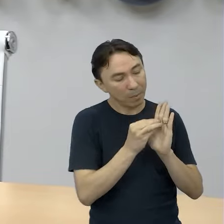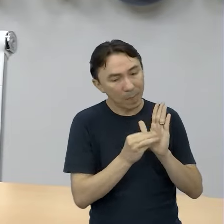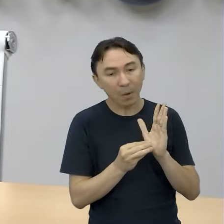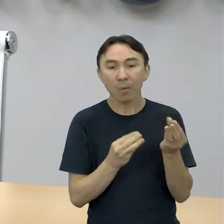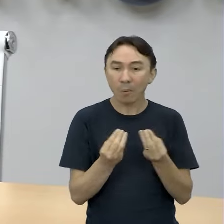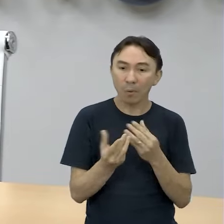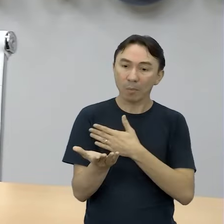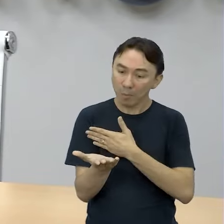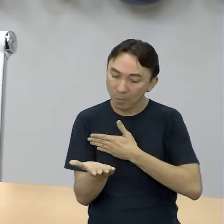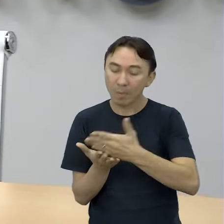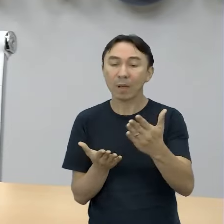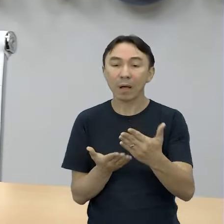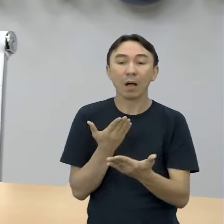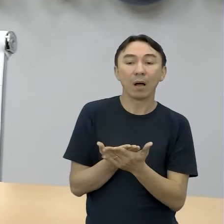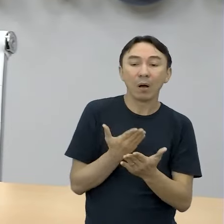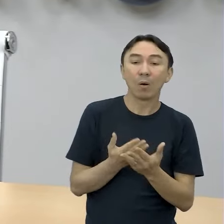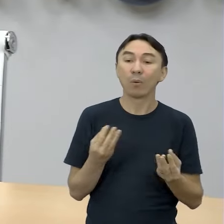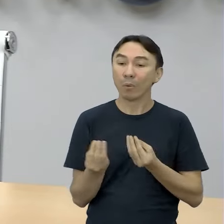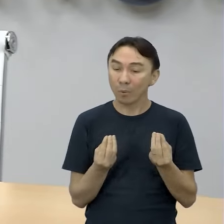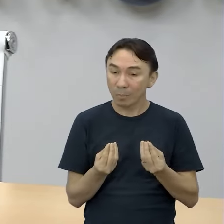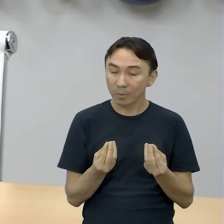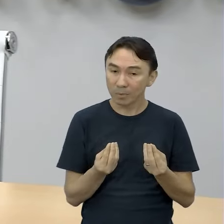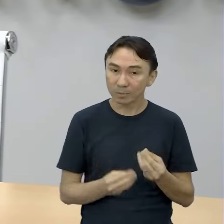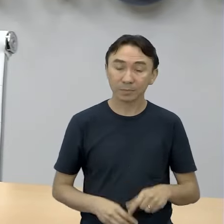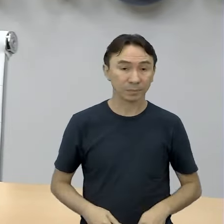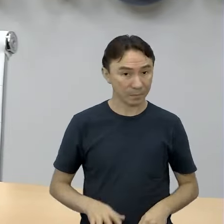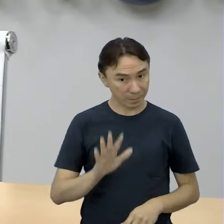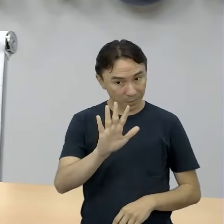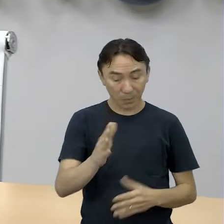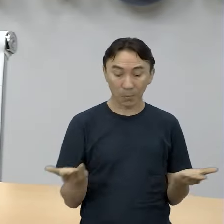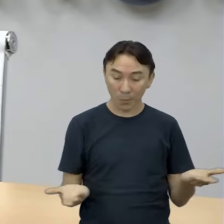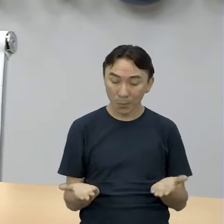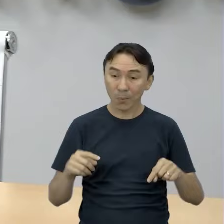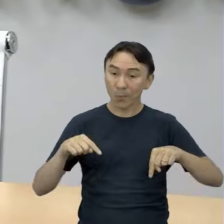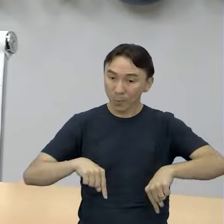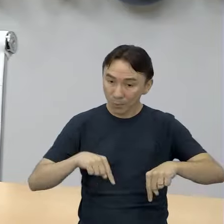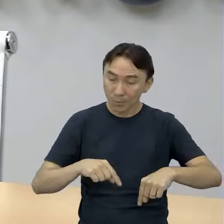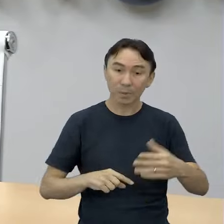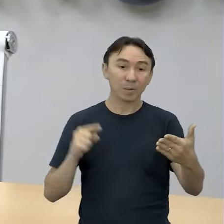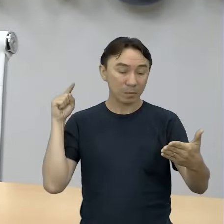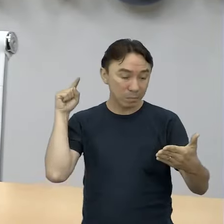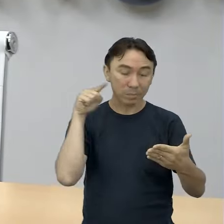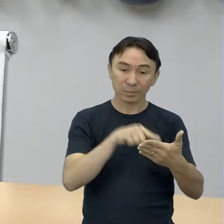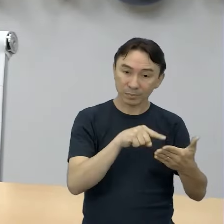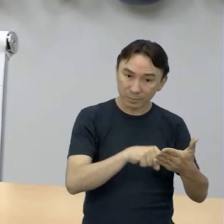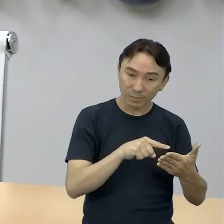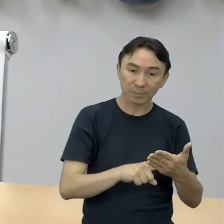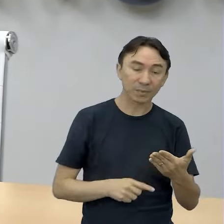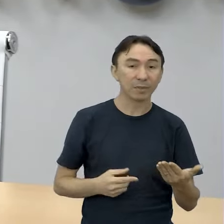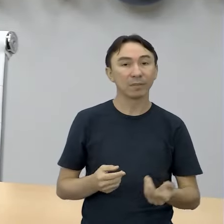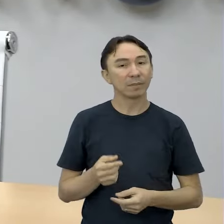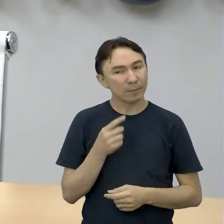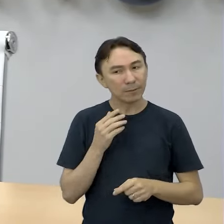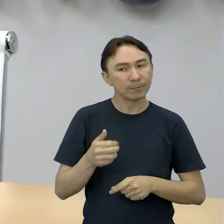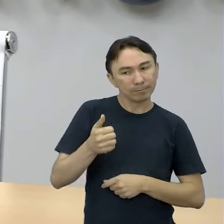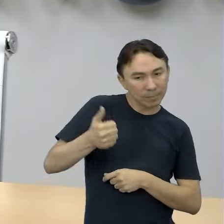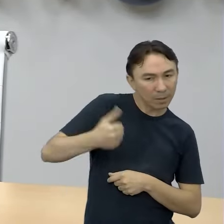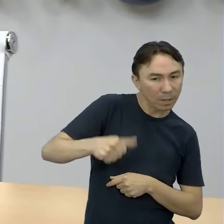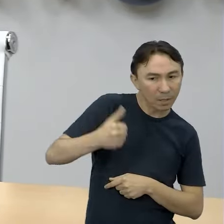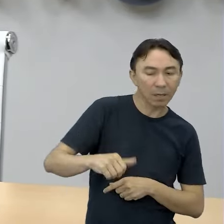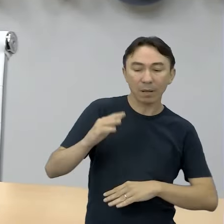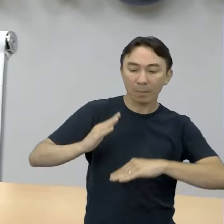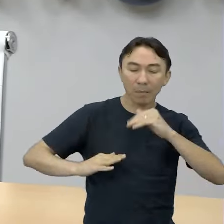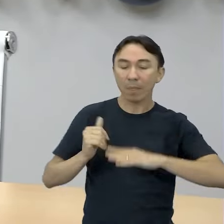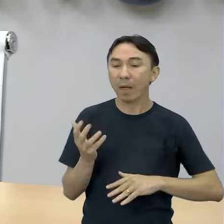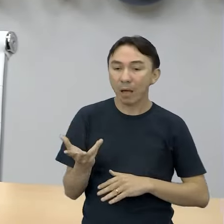aula. Os objetivos de hoje são analisar as habilidades e como trabalhar de forma a aprofundá-las